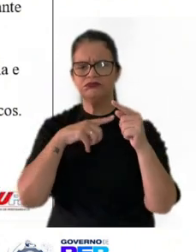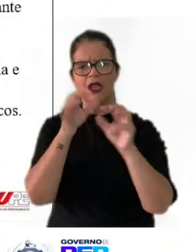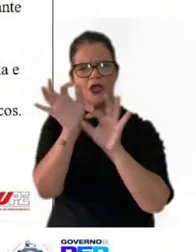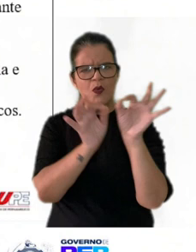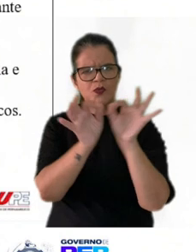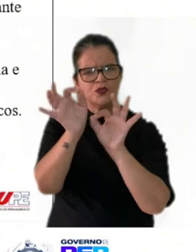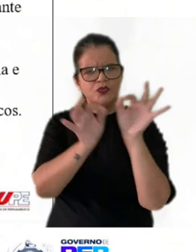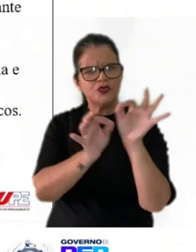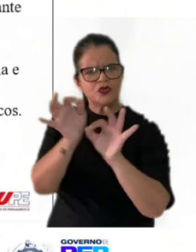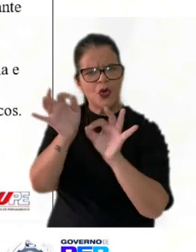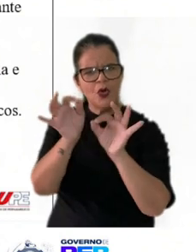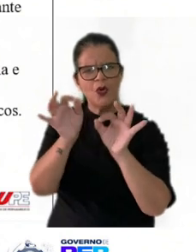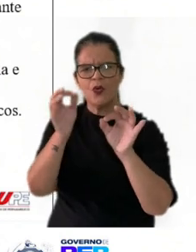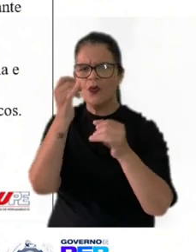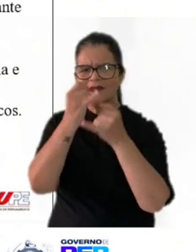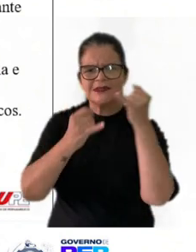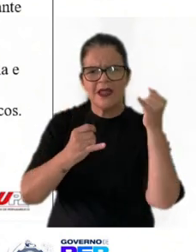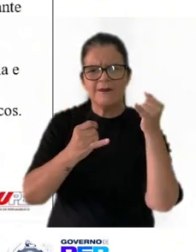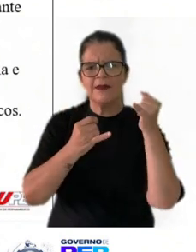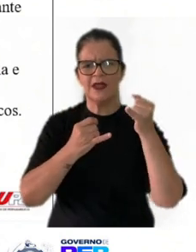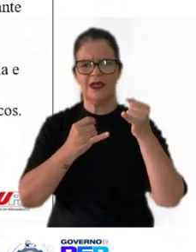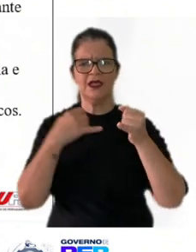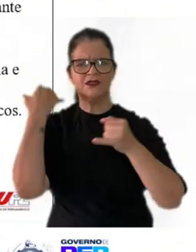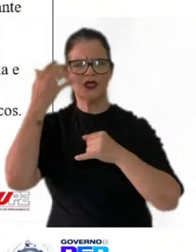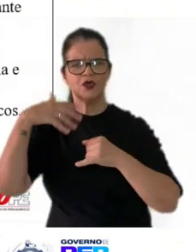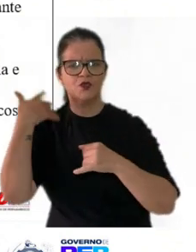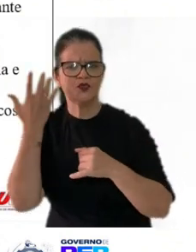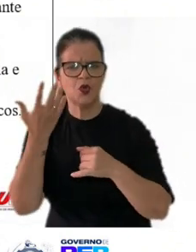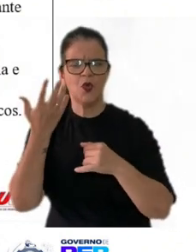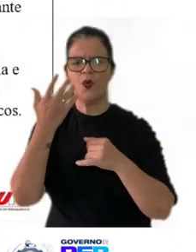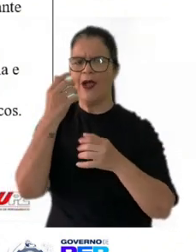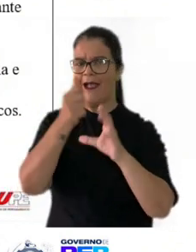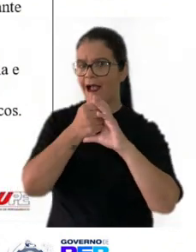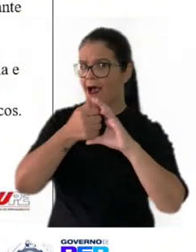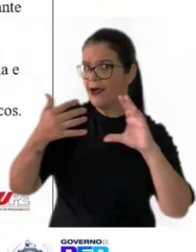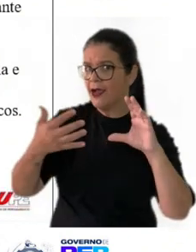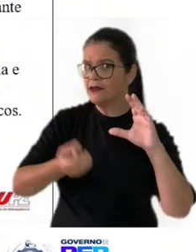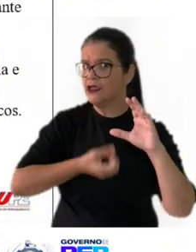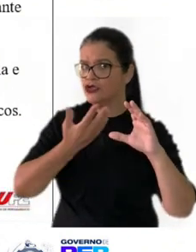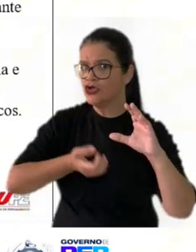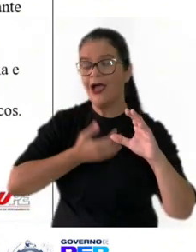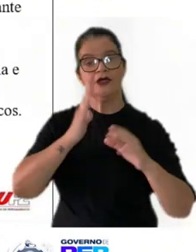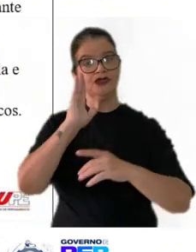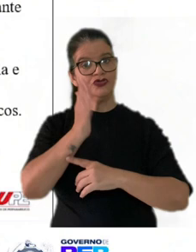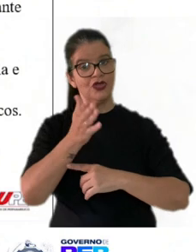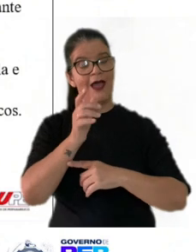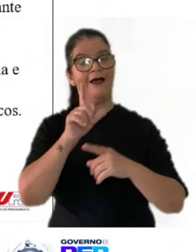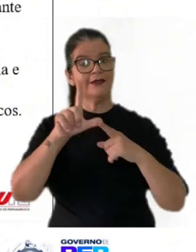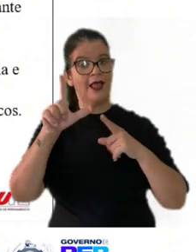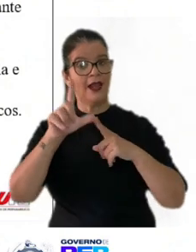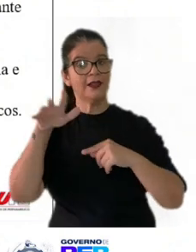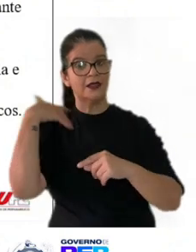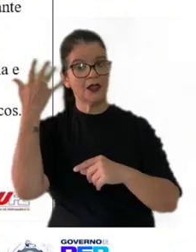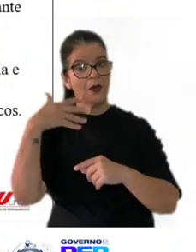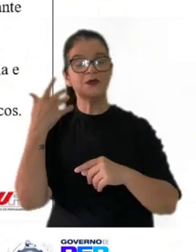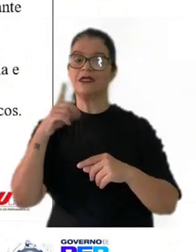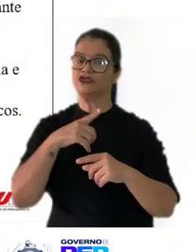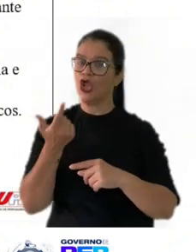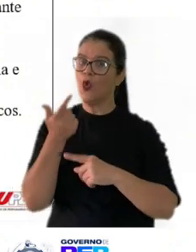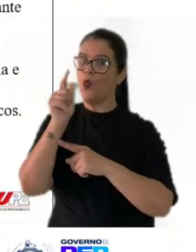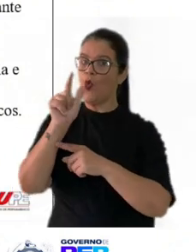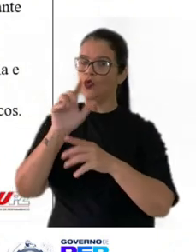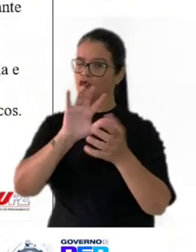semelhança no som então isso é bem característico do poema já aqui na letra da música a gente tem um outro formato